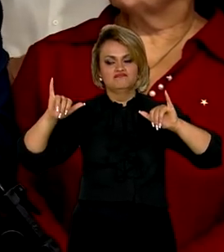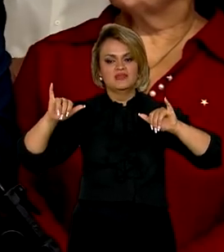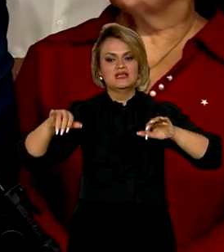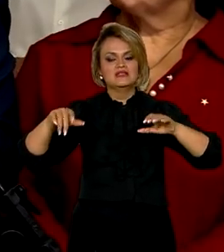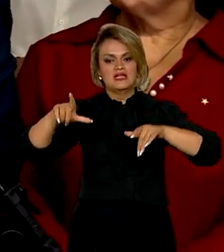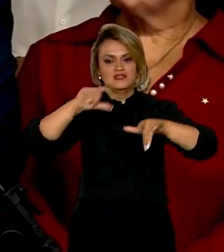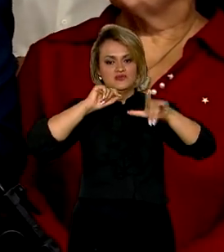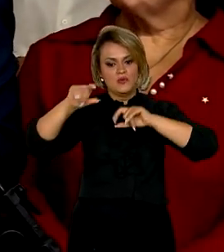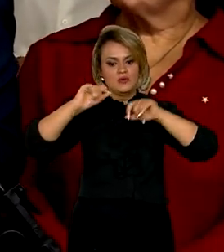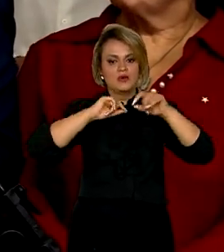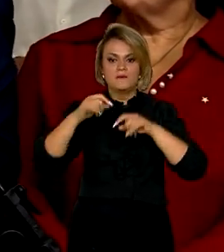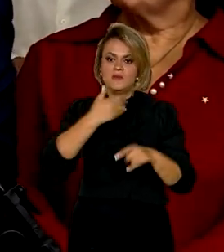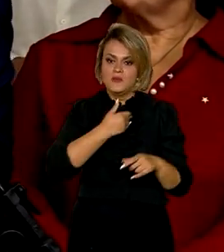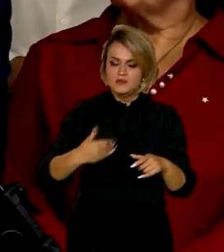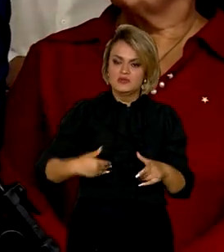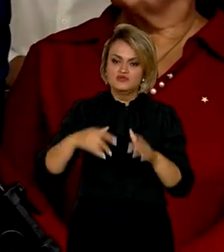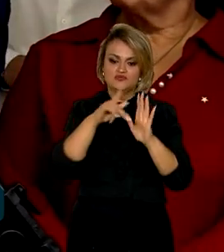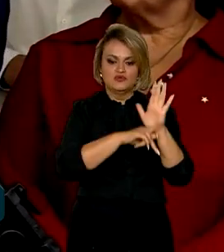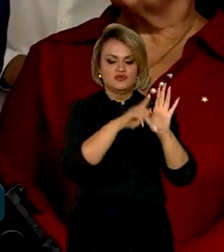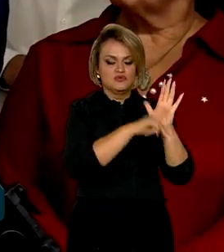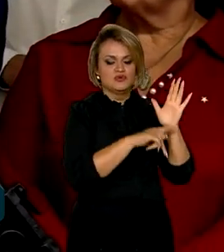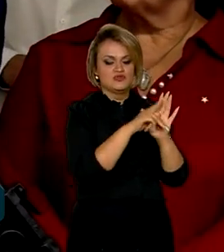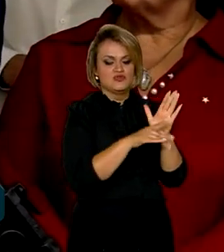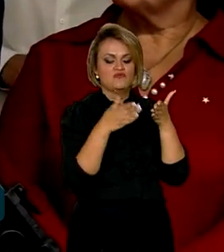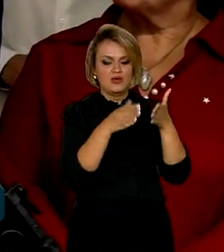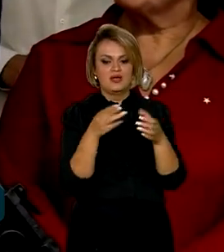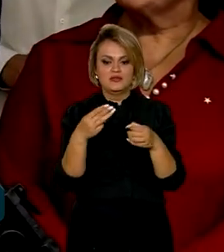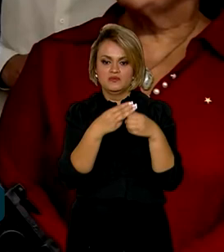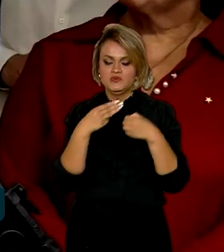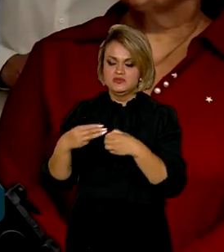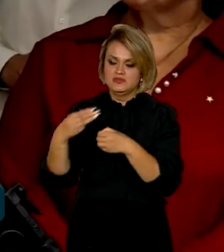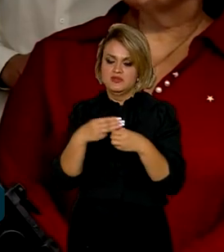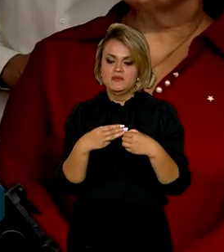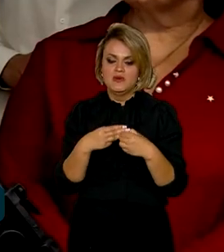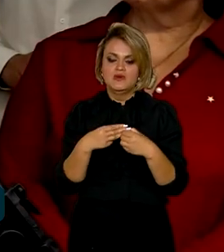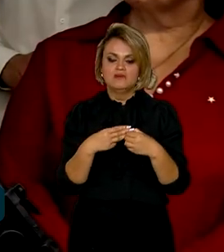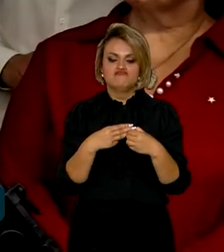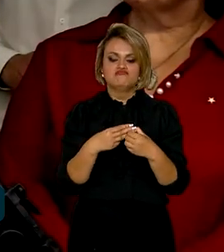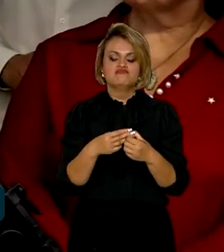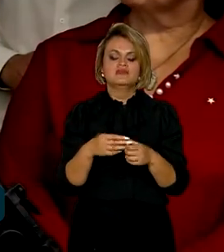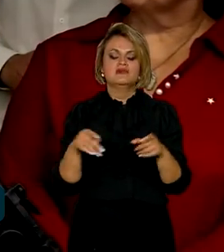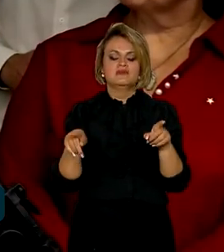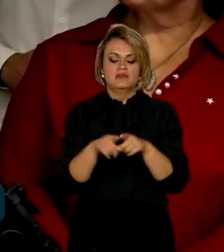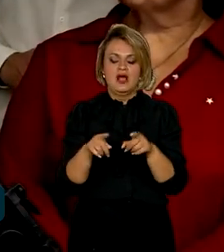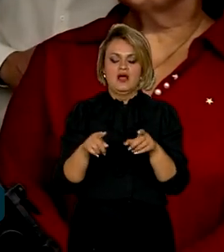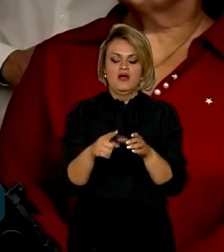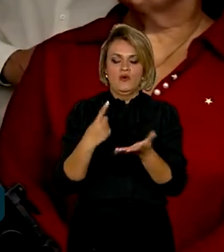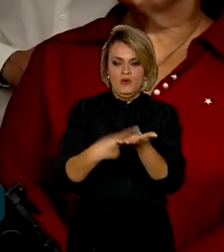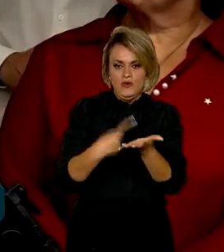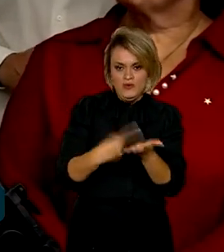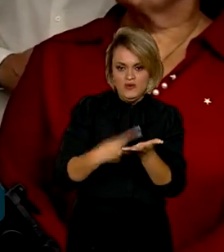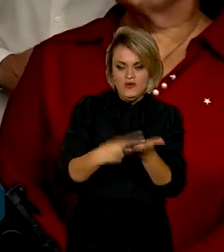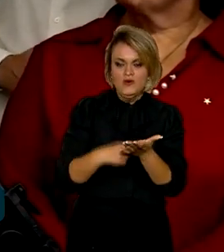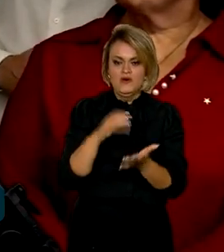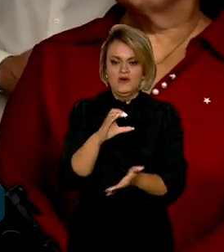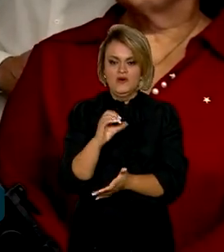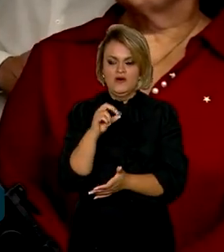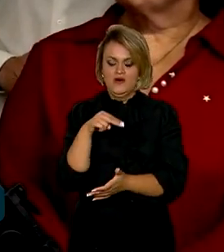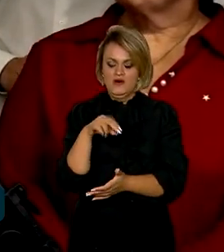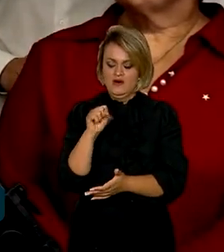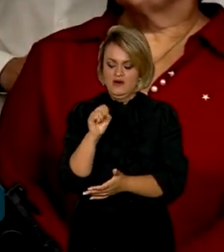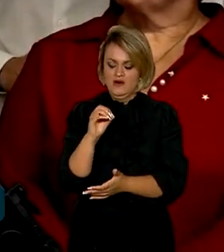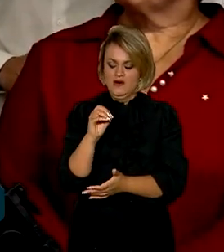da seleção pública dos projetos para os municípios, para os consórcios, porque nós permitiremos que